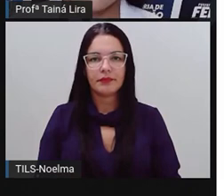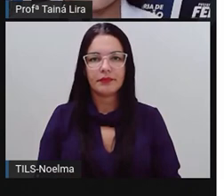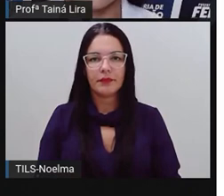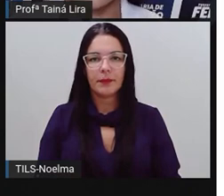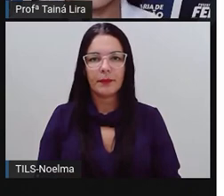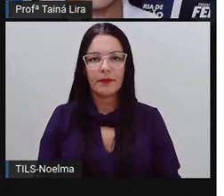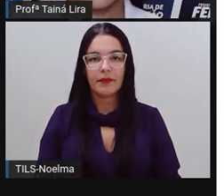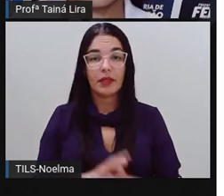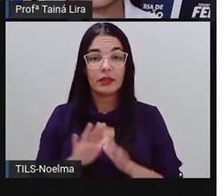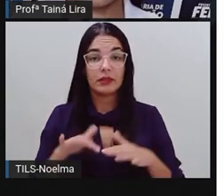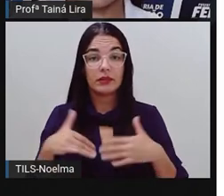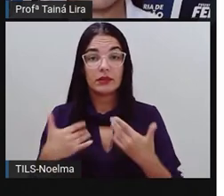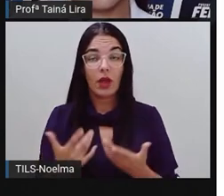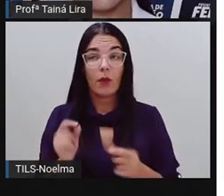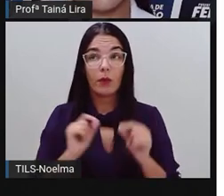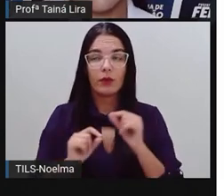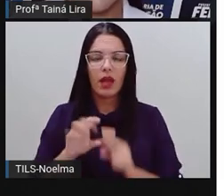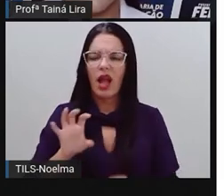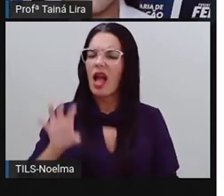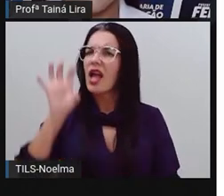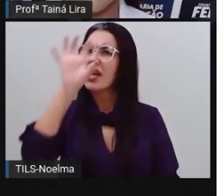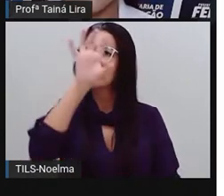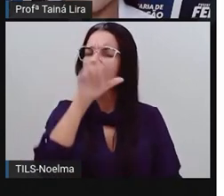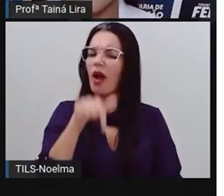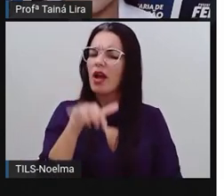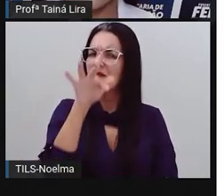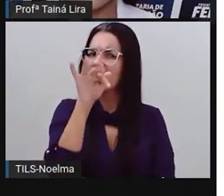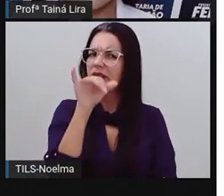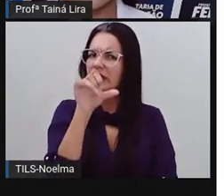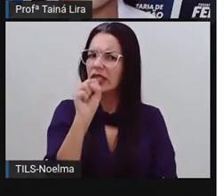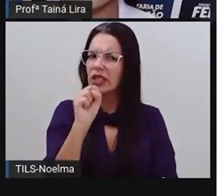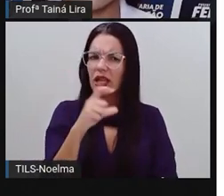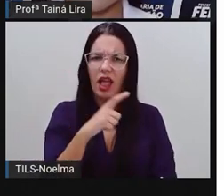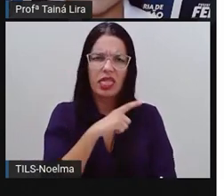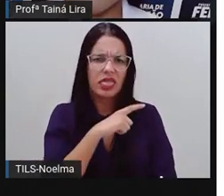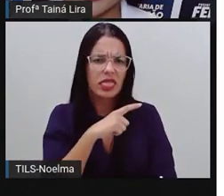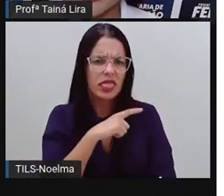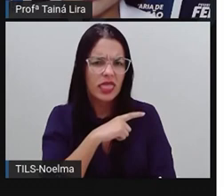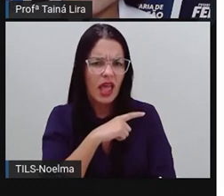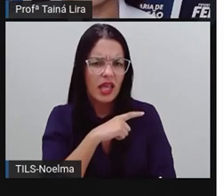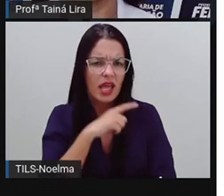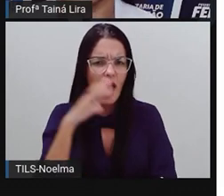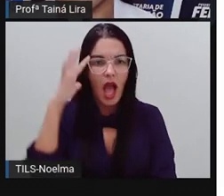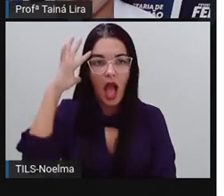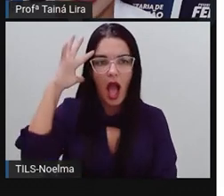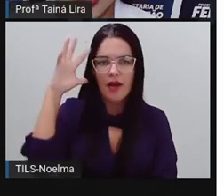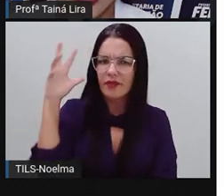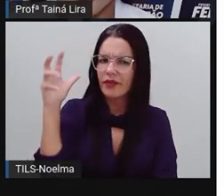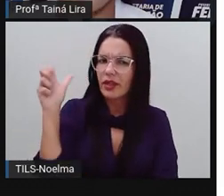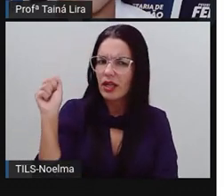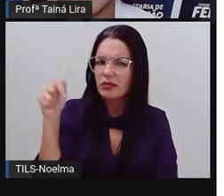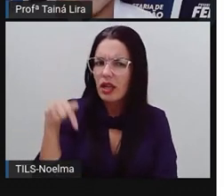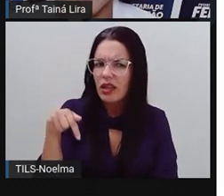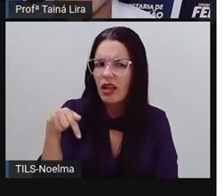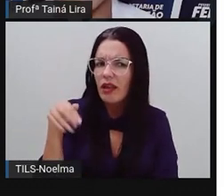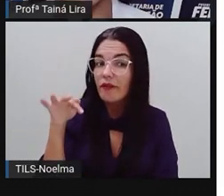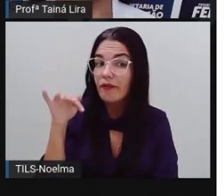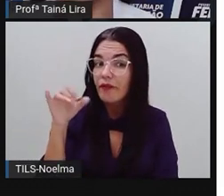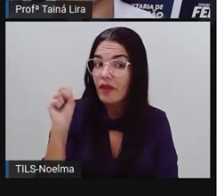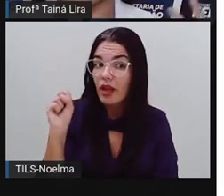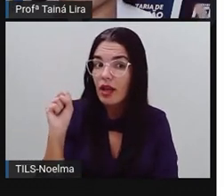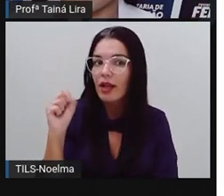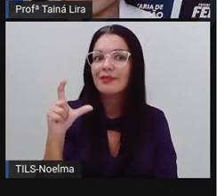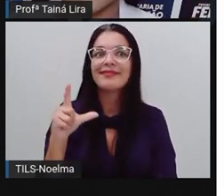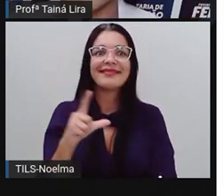é bom e na região de Feira de Santana pro a gente tinha também africanos aqui na região de Feira de